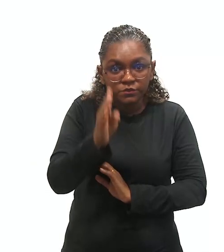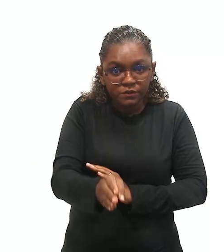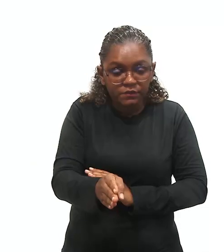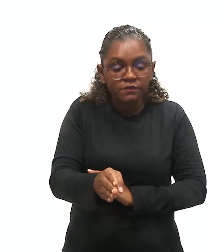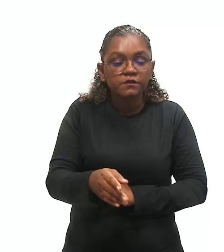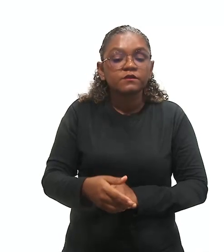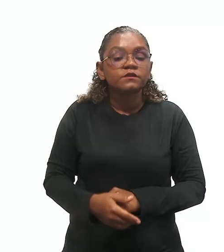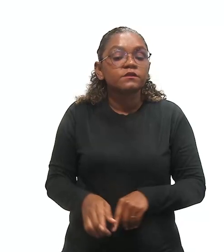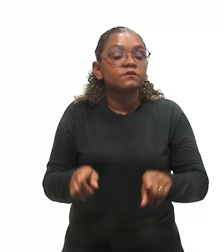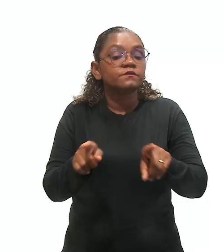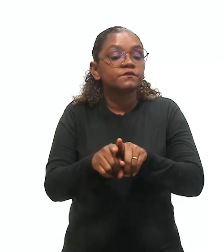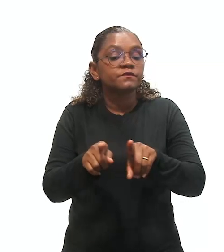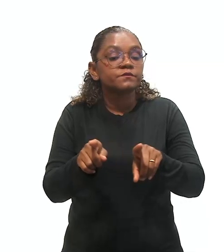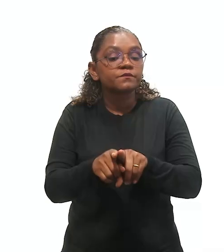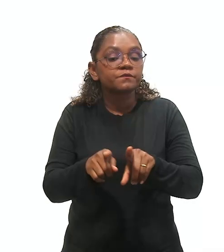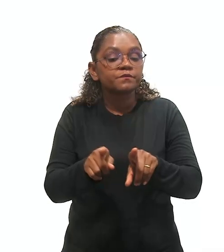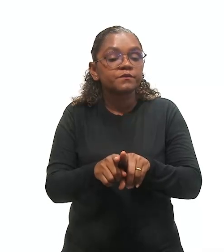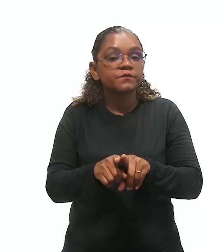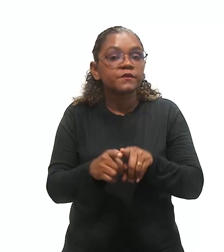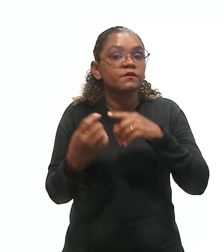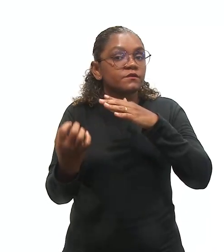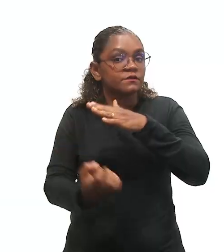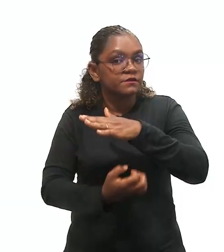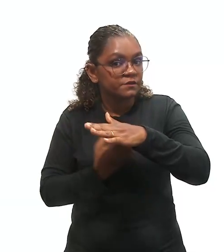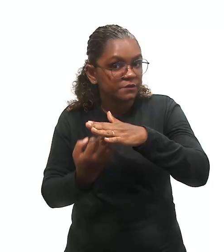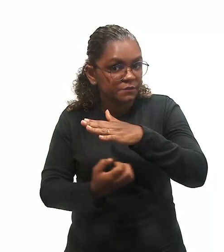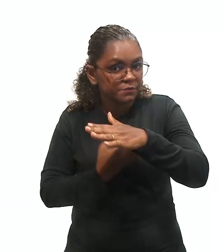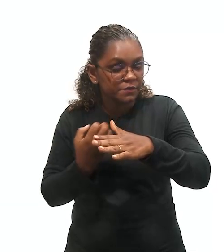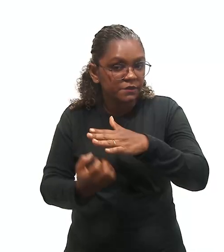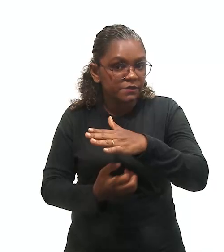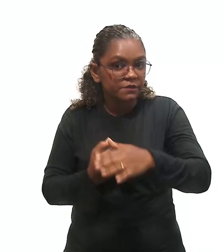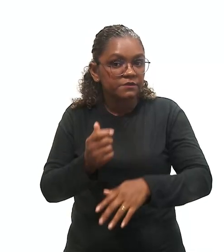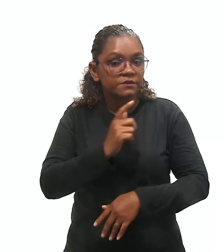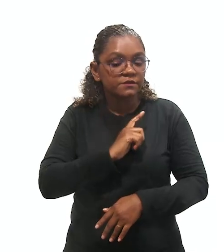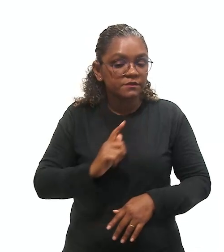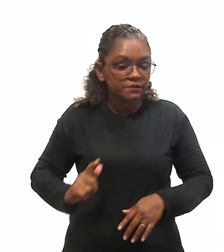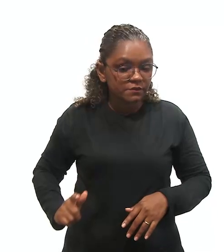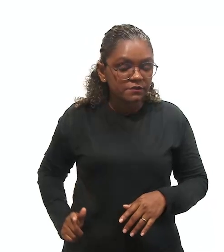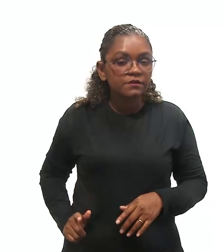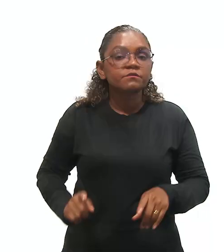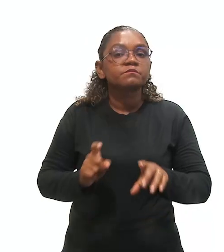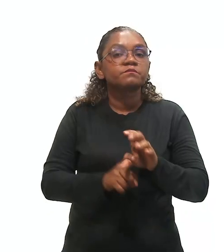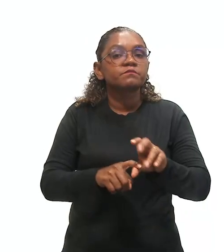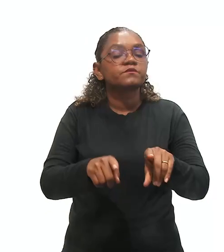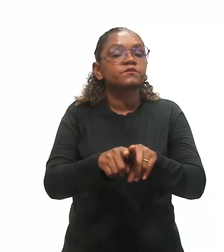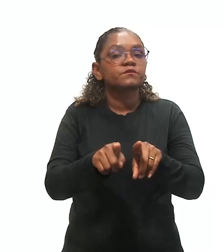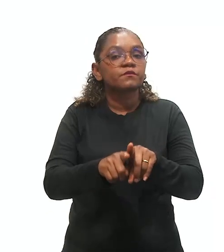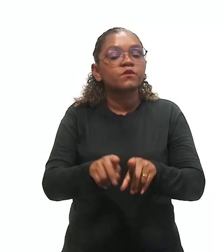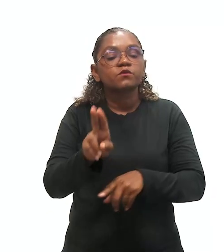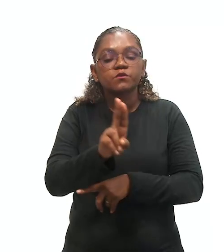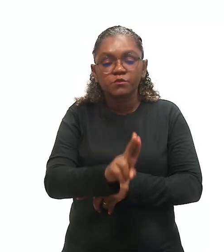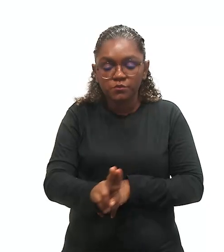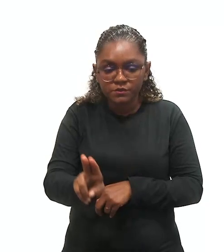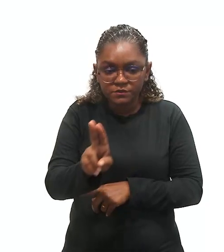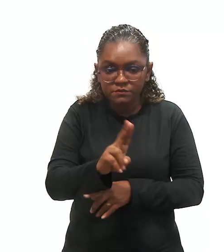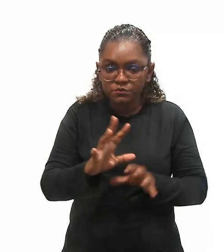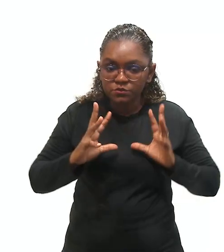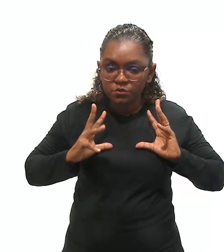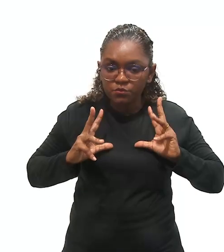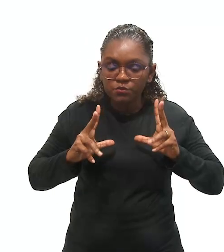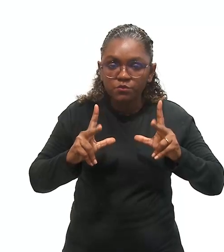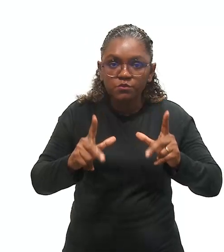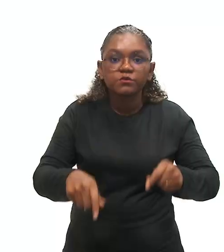indireta, inclusive as empresas estatais dependentes. Então, todos têm que utilizar